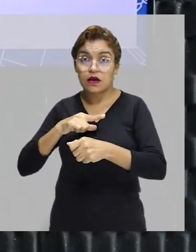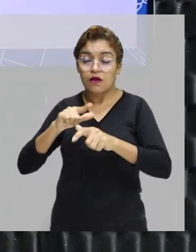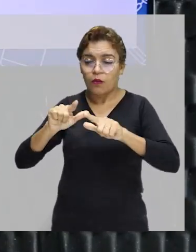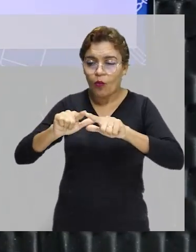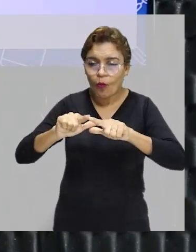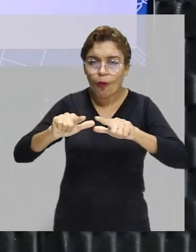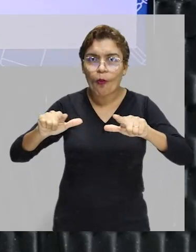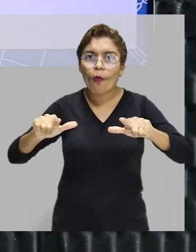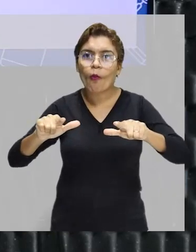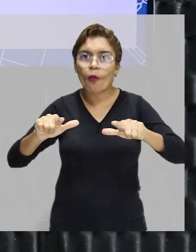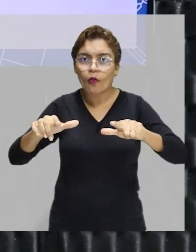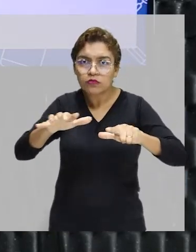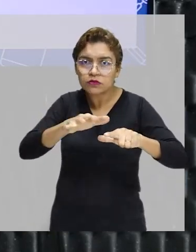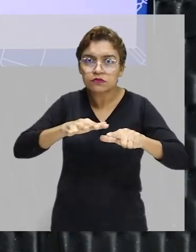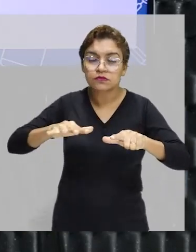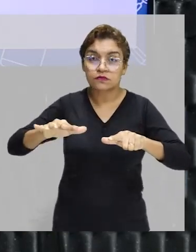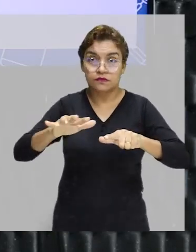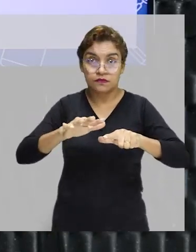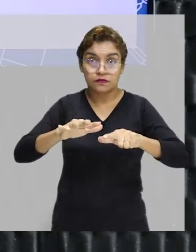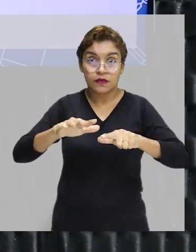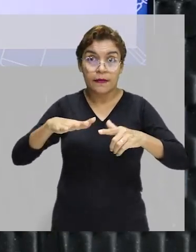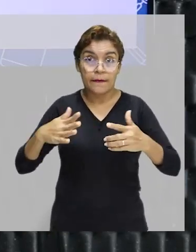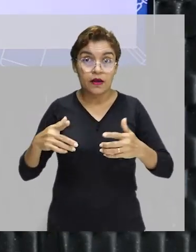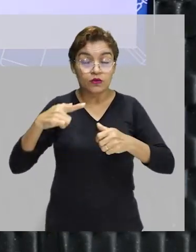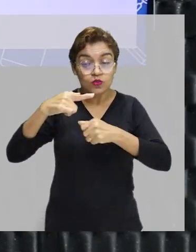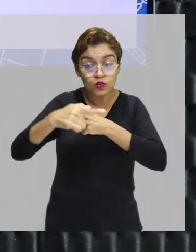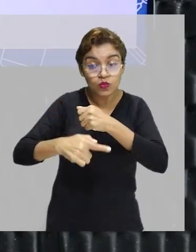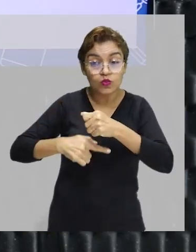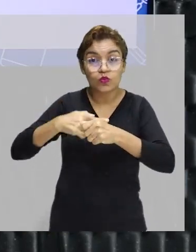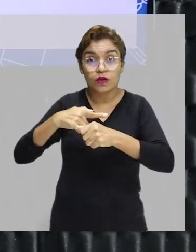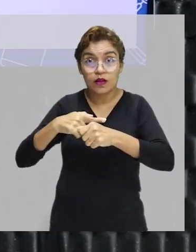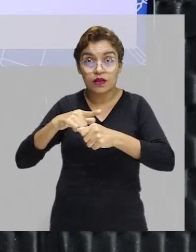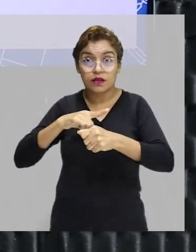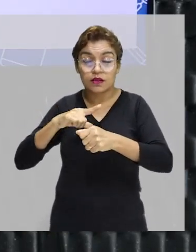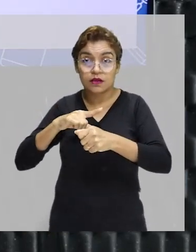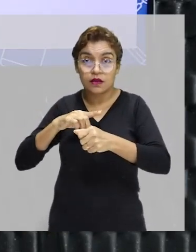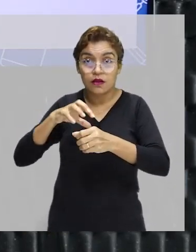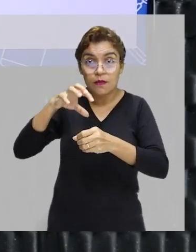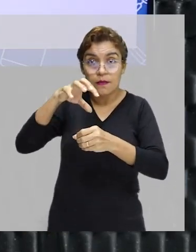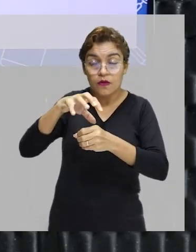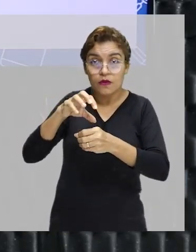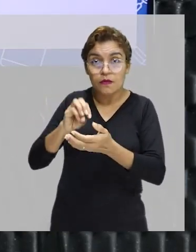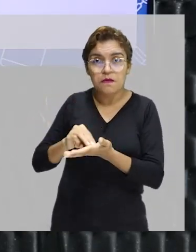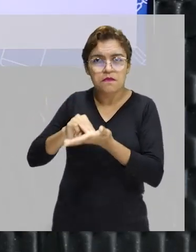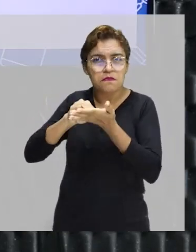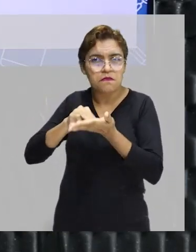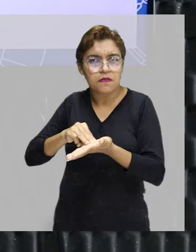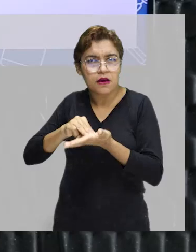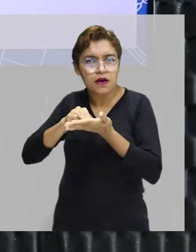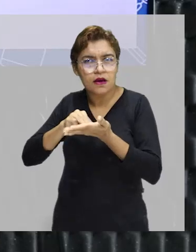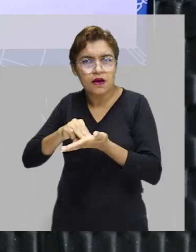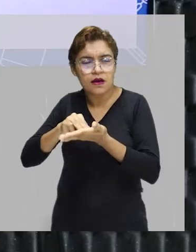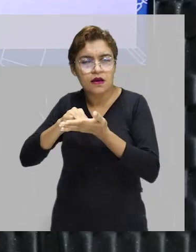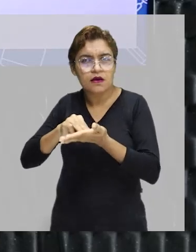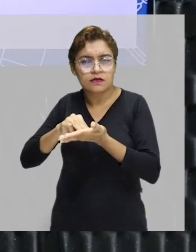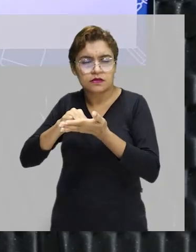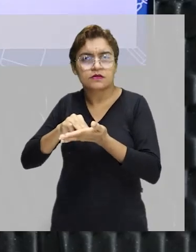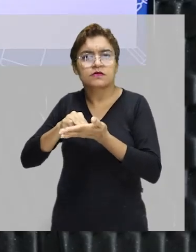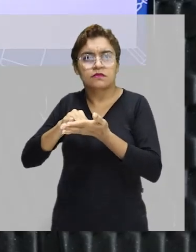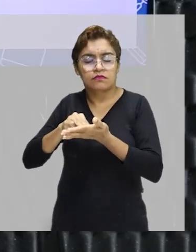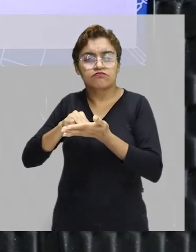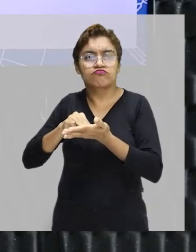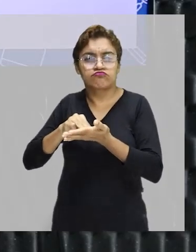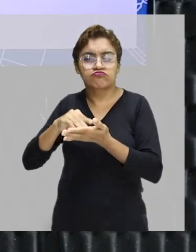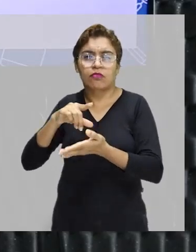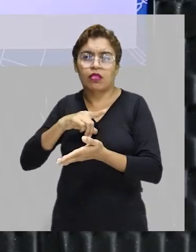vazio, certo? Só que o átomo apresentaria uma região com uma massa muito concentrada, e aí